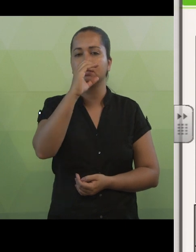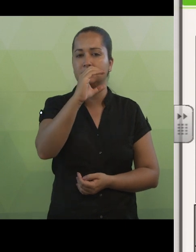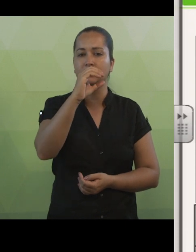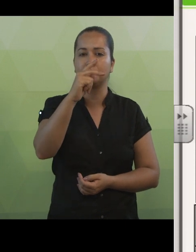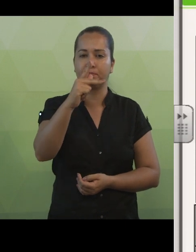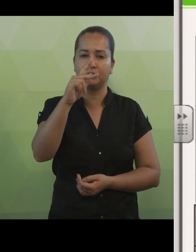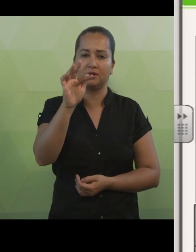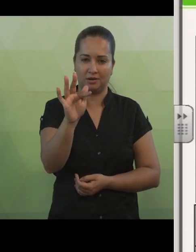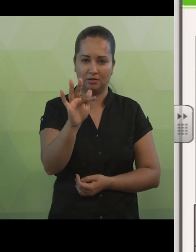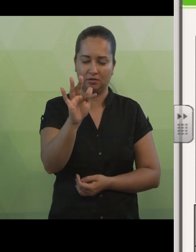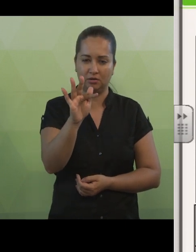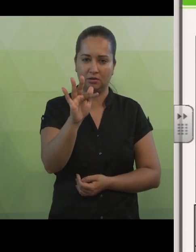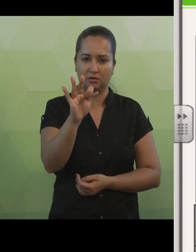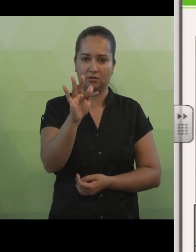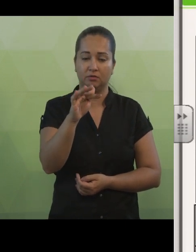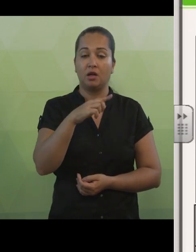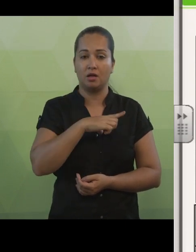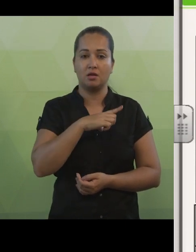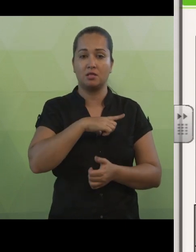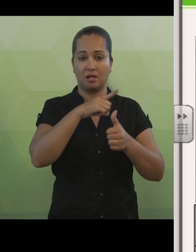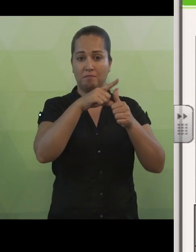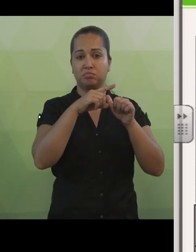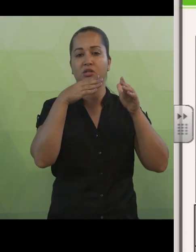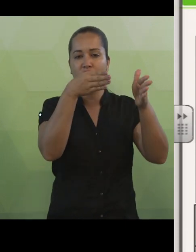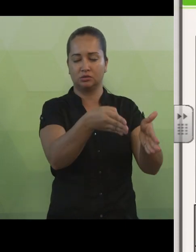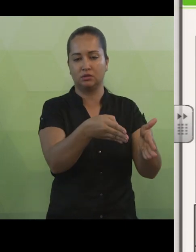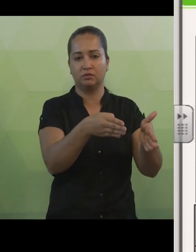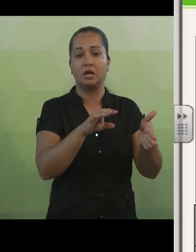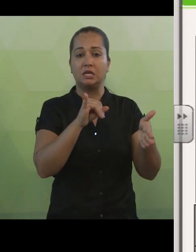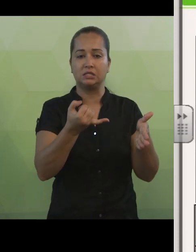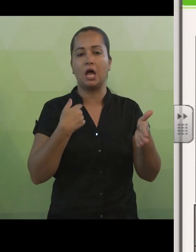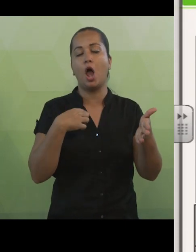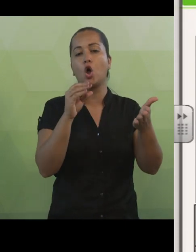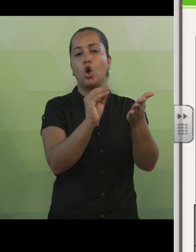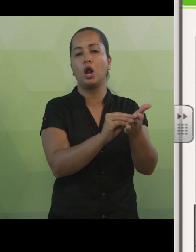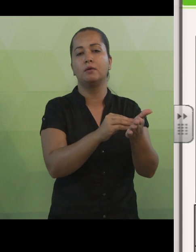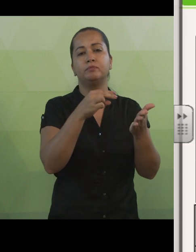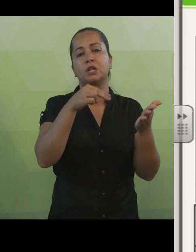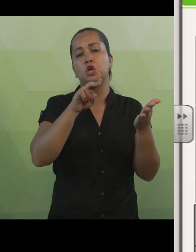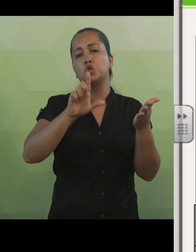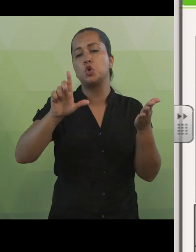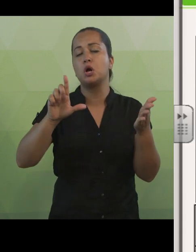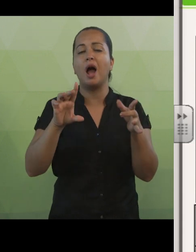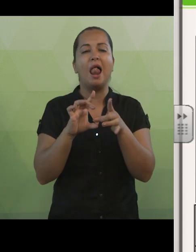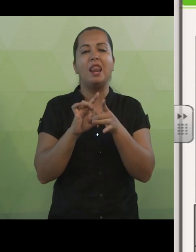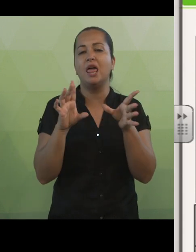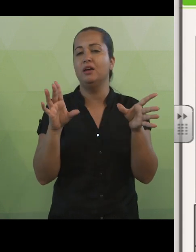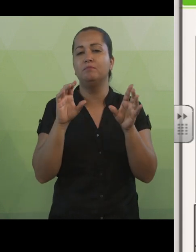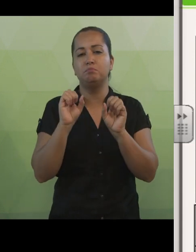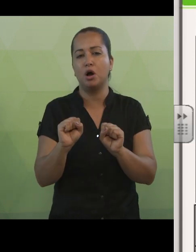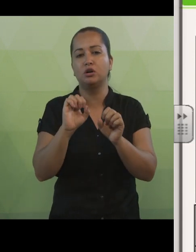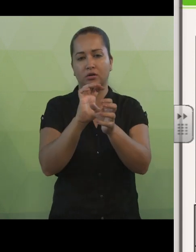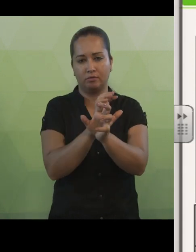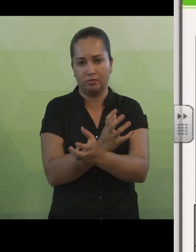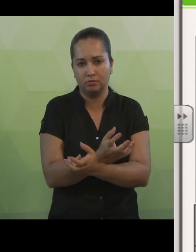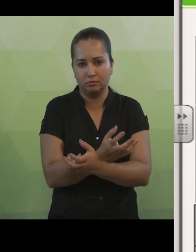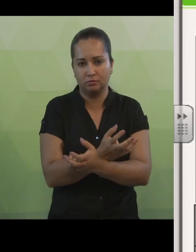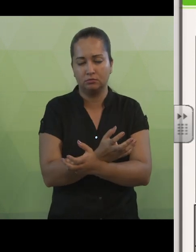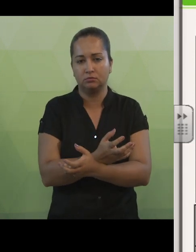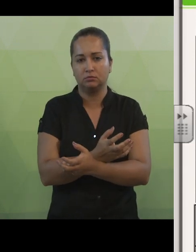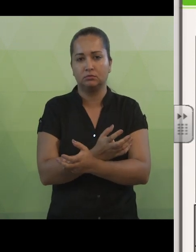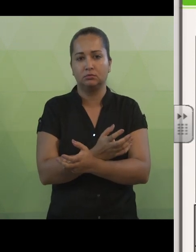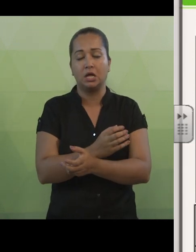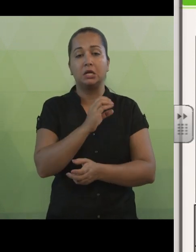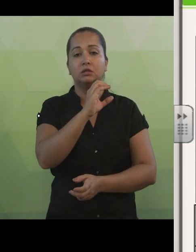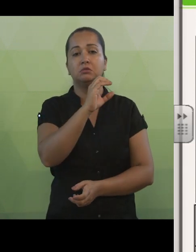que é a chave primária da tabela. Se você colocar ele como null, ou seja, permitir que ele esteja vazio, o CPF